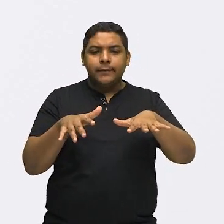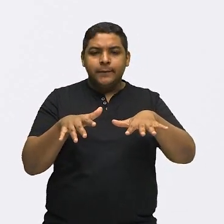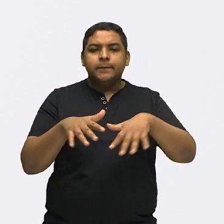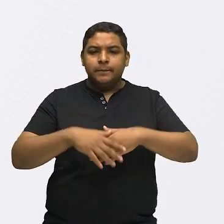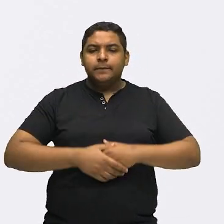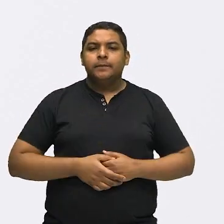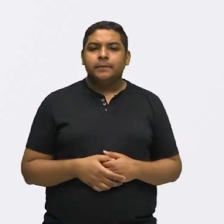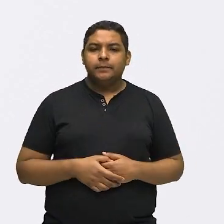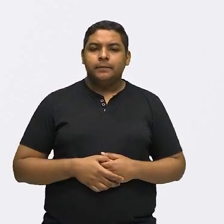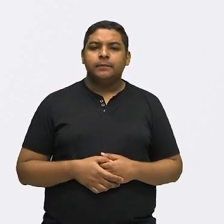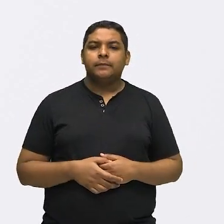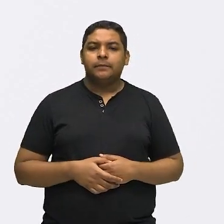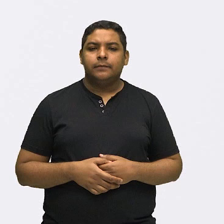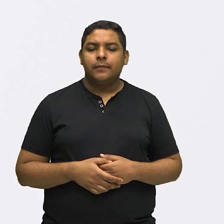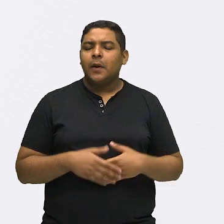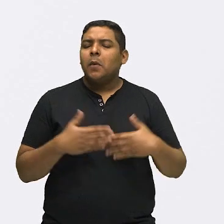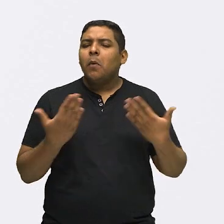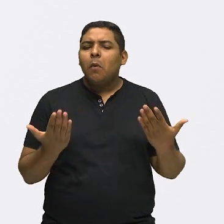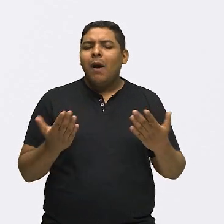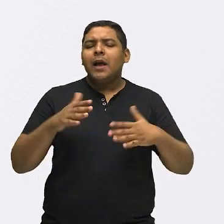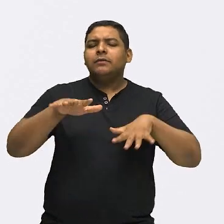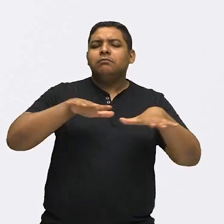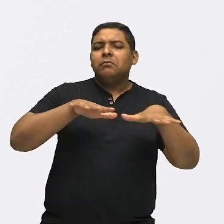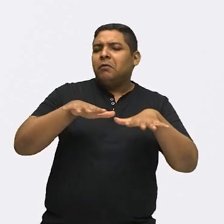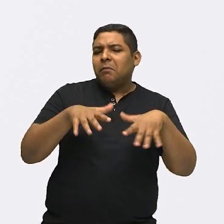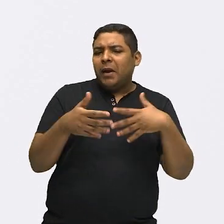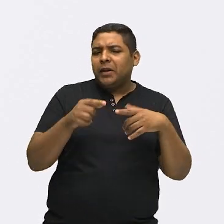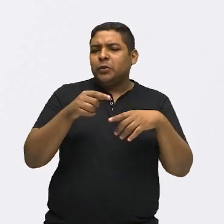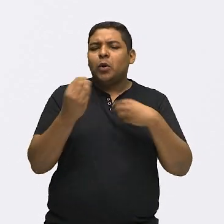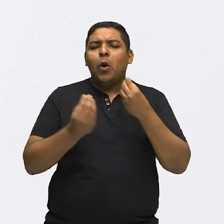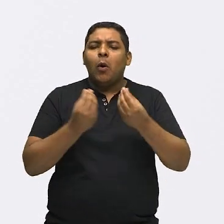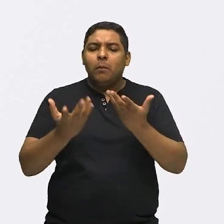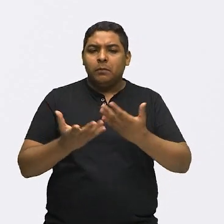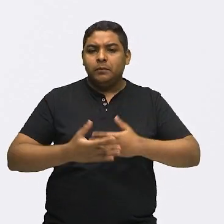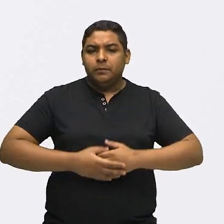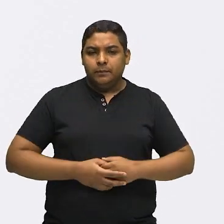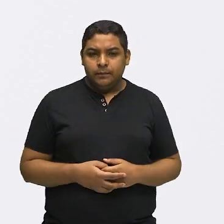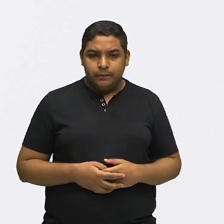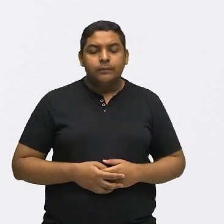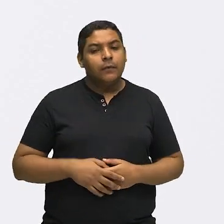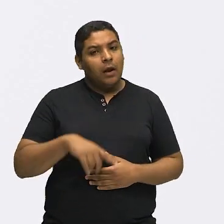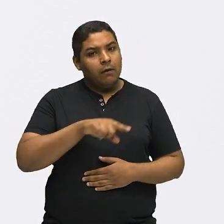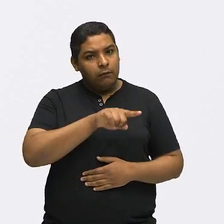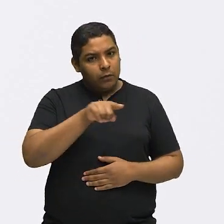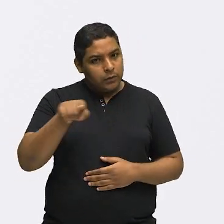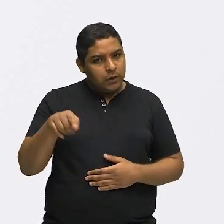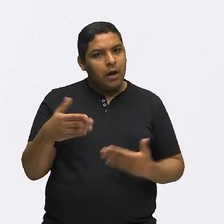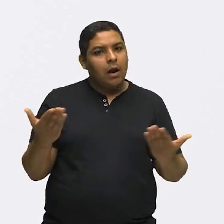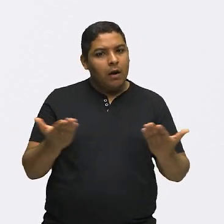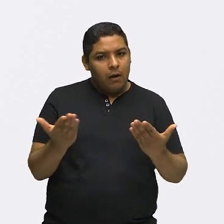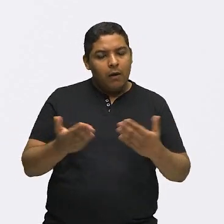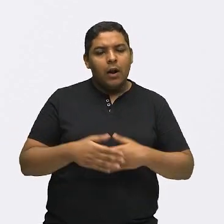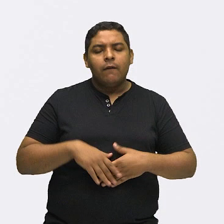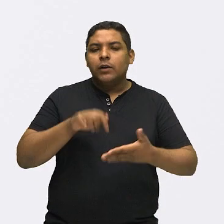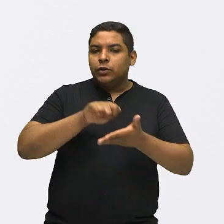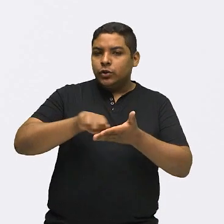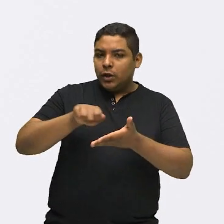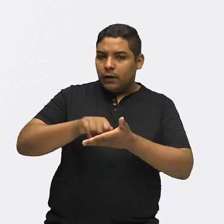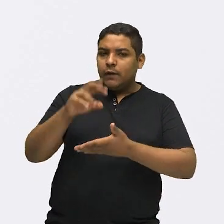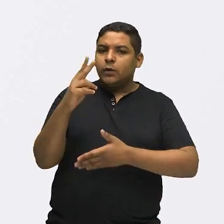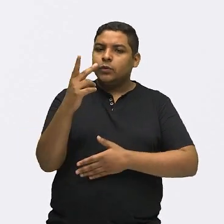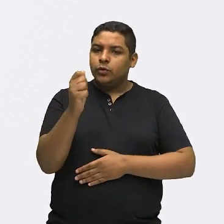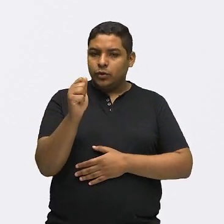essa sensação de movimento? Então, chegou a vez de vocês produzirem e vocês vão escrever no chat